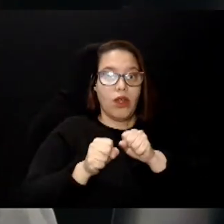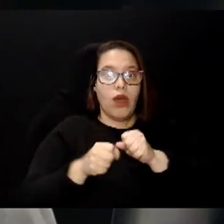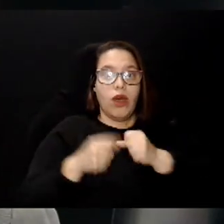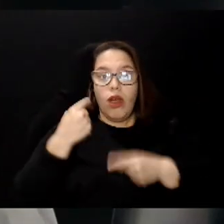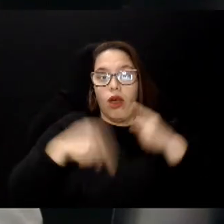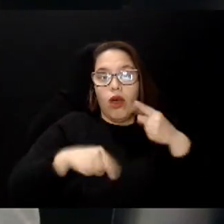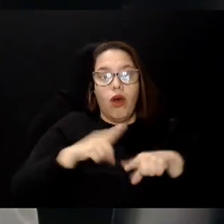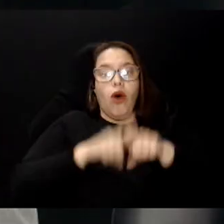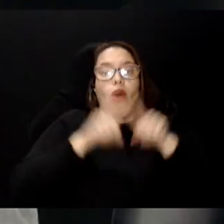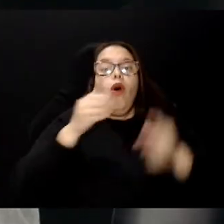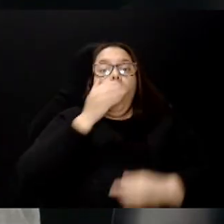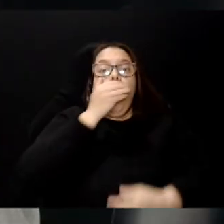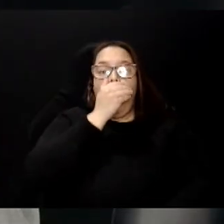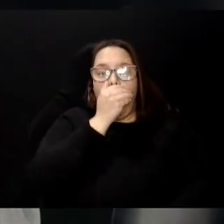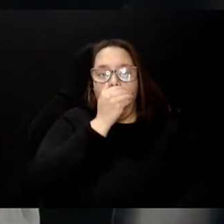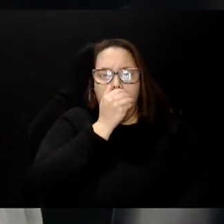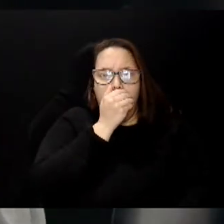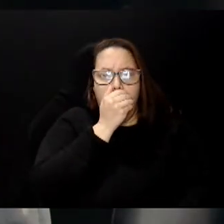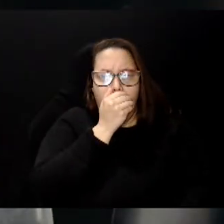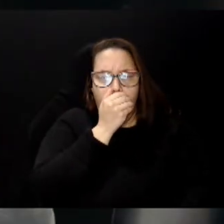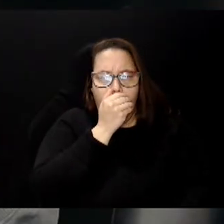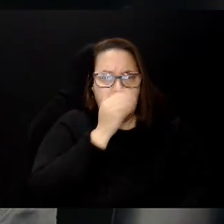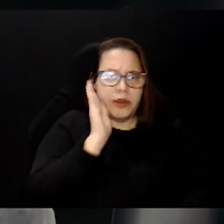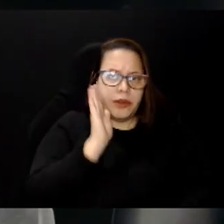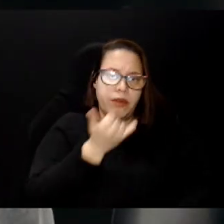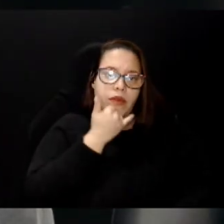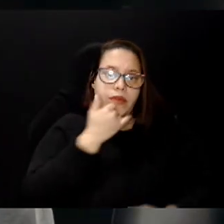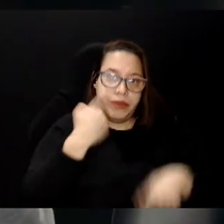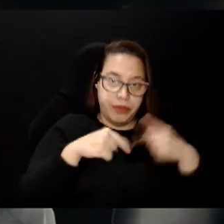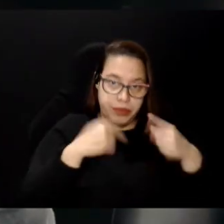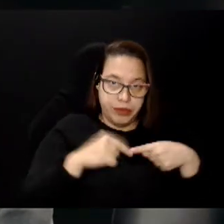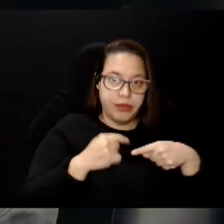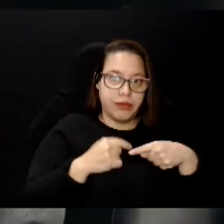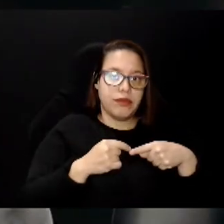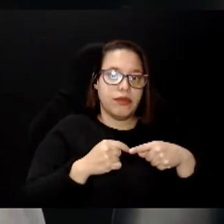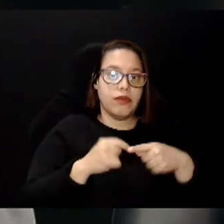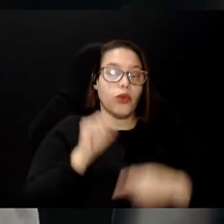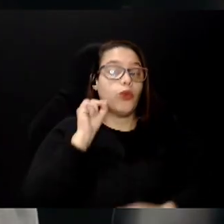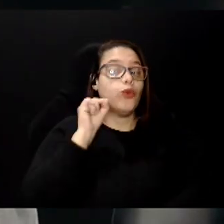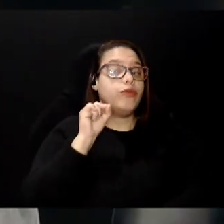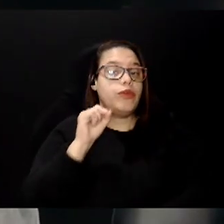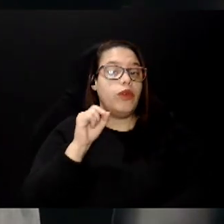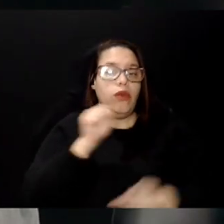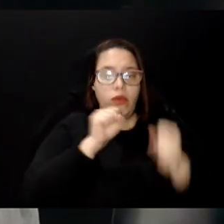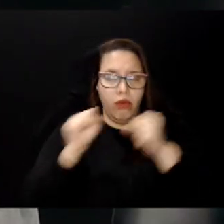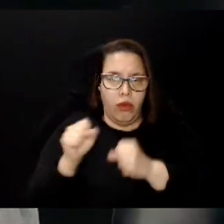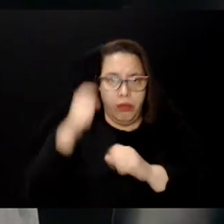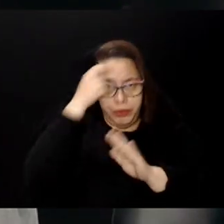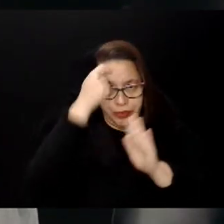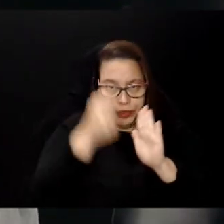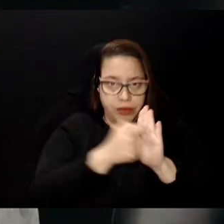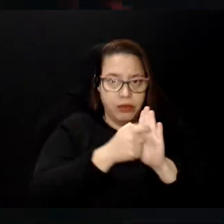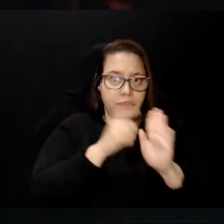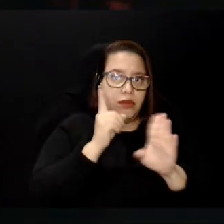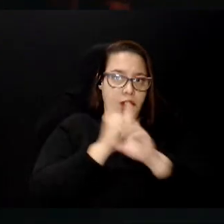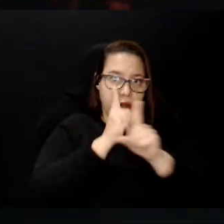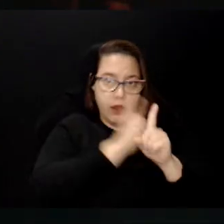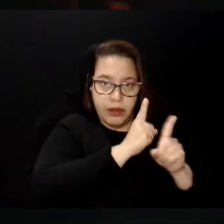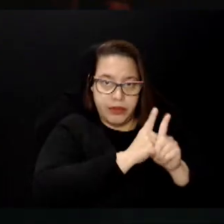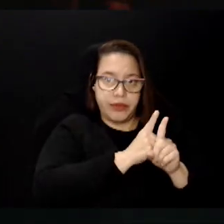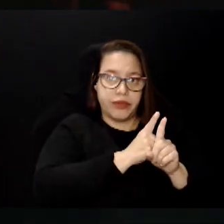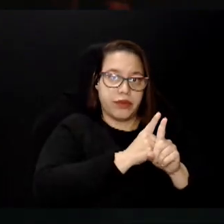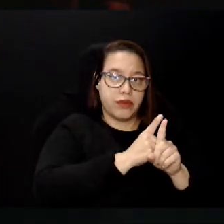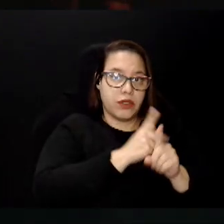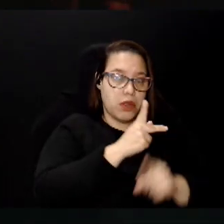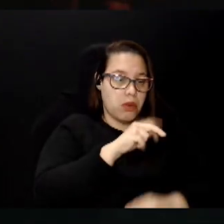com vocês que em breve a gente vai estar discutindo sobre isso, dado o poder que a IA tem de identificar padrões. Muito bem,